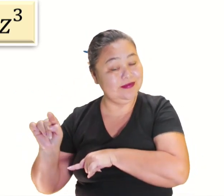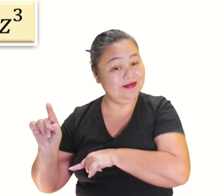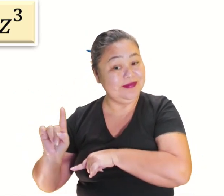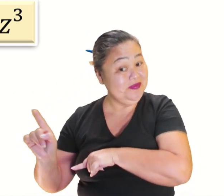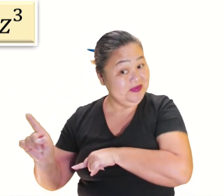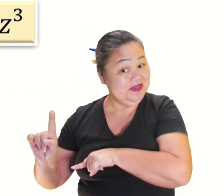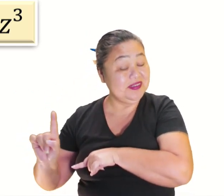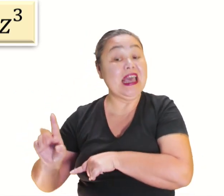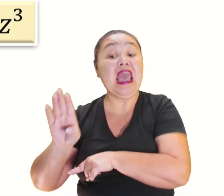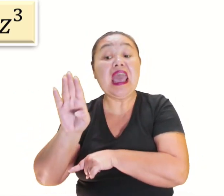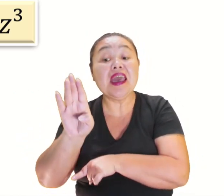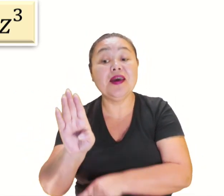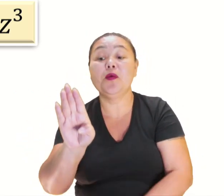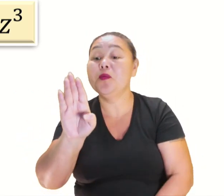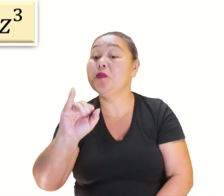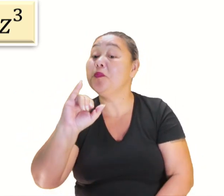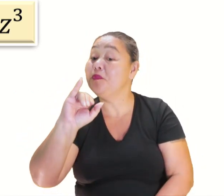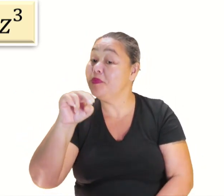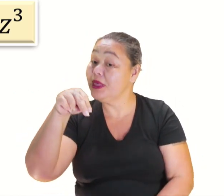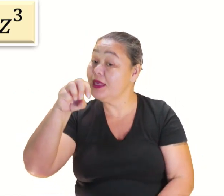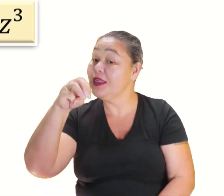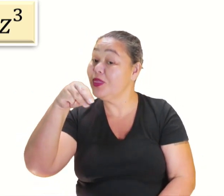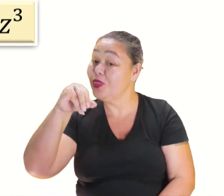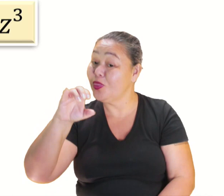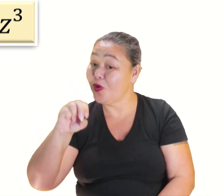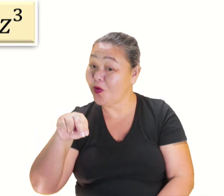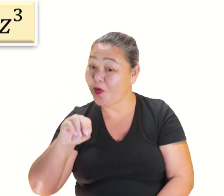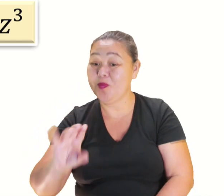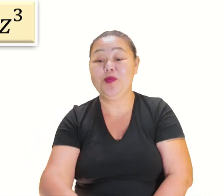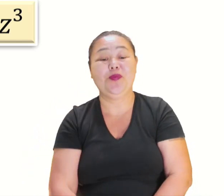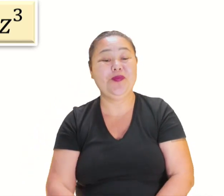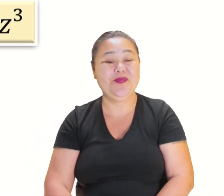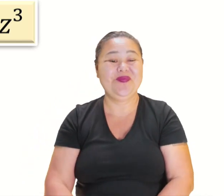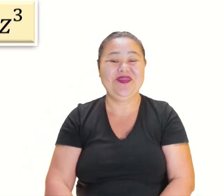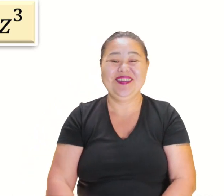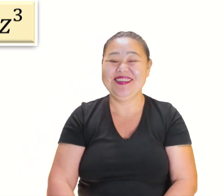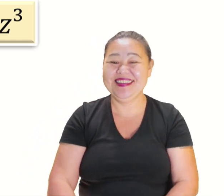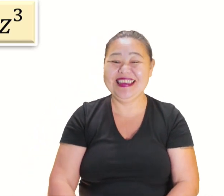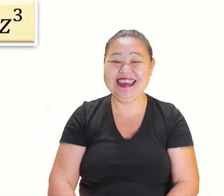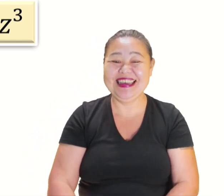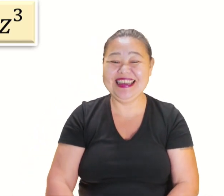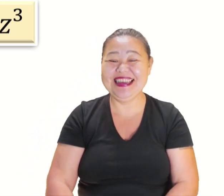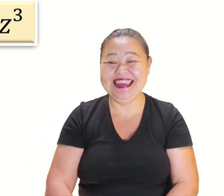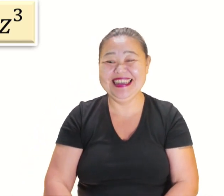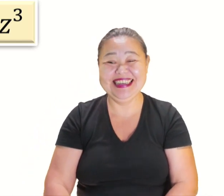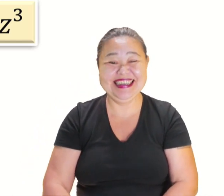Esse aqui é um binômio, tá? Binômio. Beleza? Beleza.